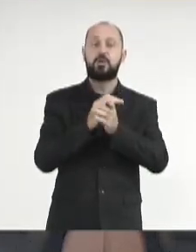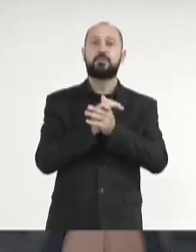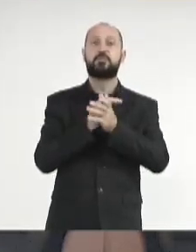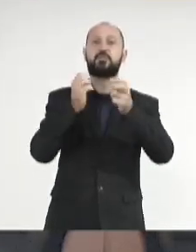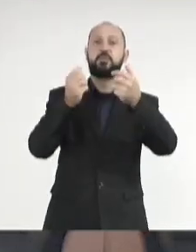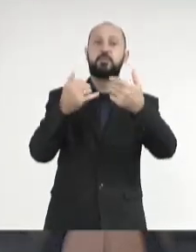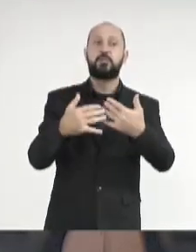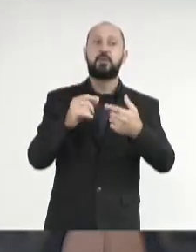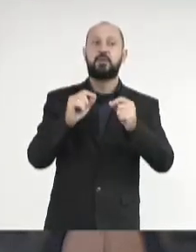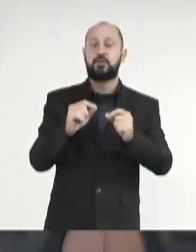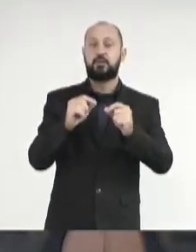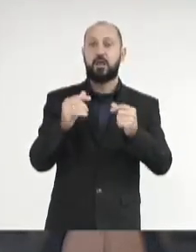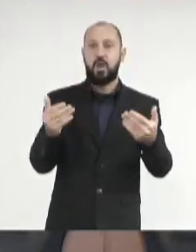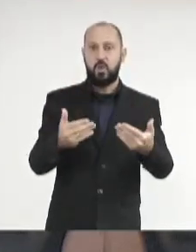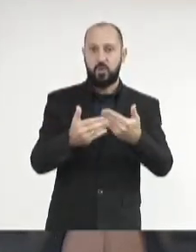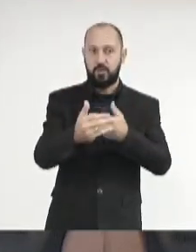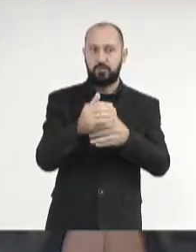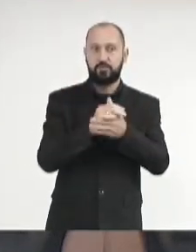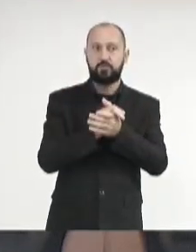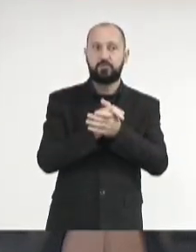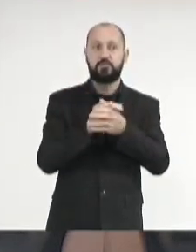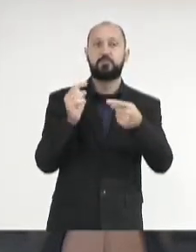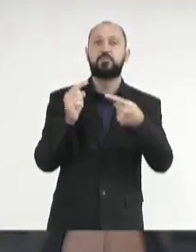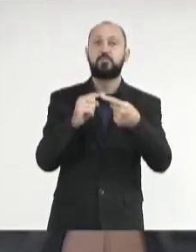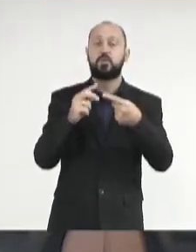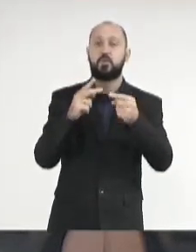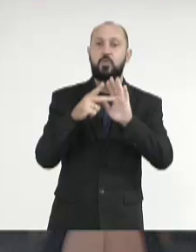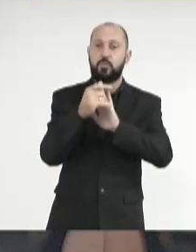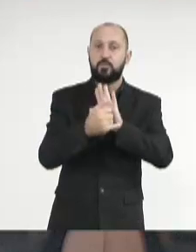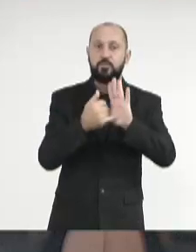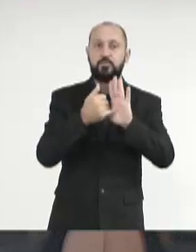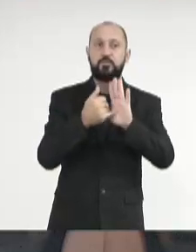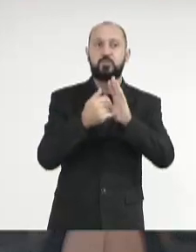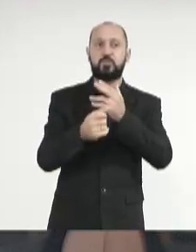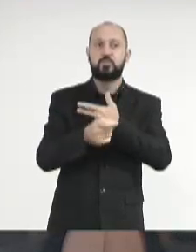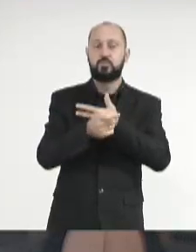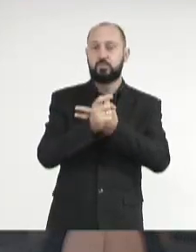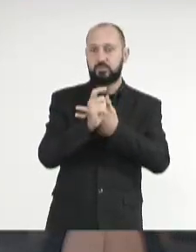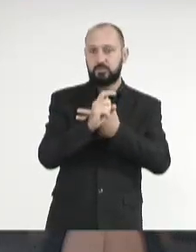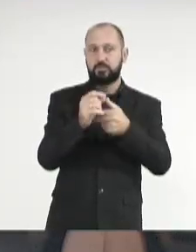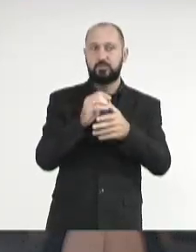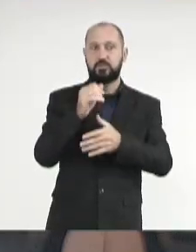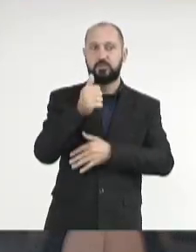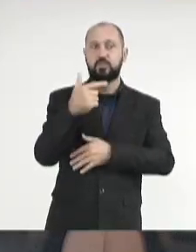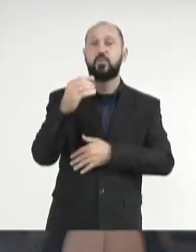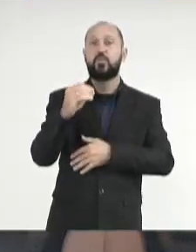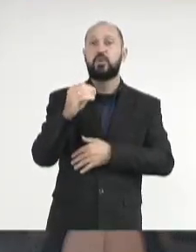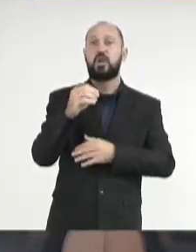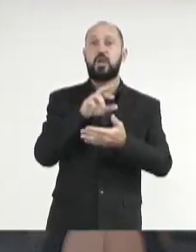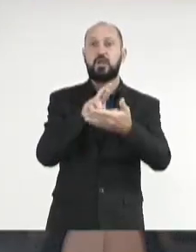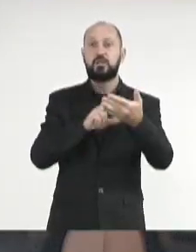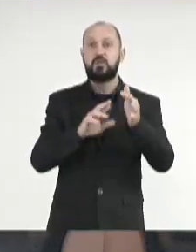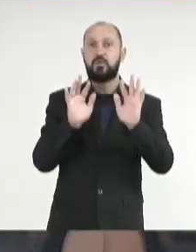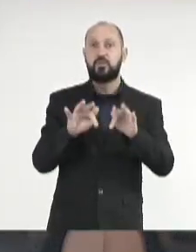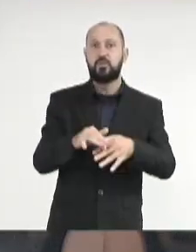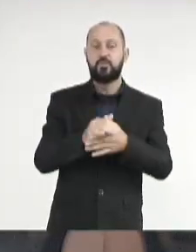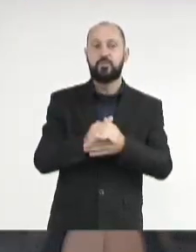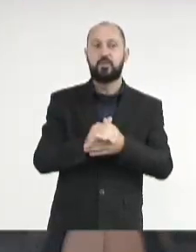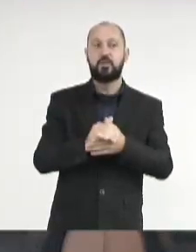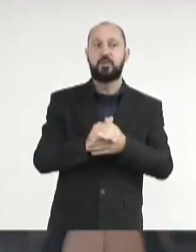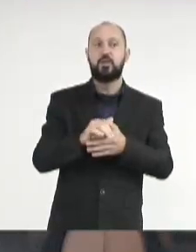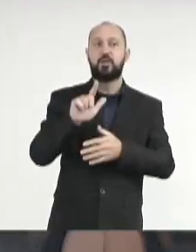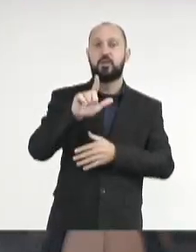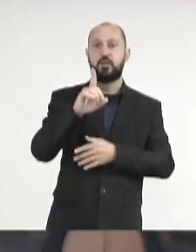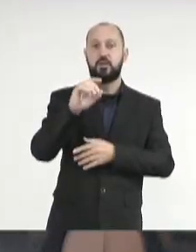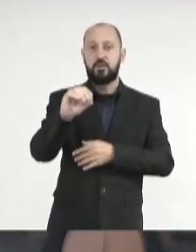explicar melhor um pouco mais agora. O item 1 é o projeto de lei do Executivo 120, a sua redação final, que é a LDO,